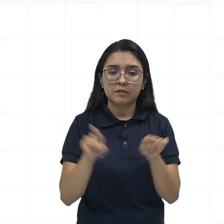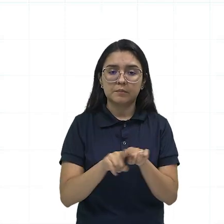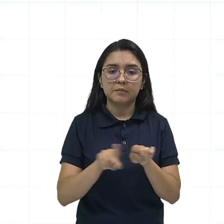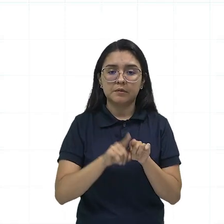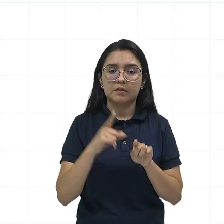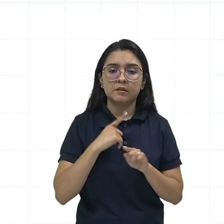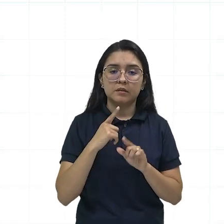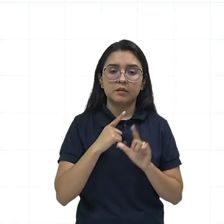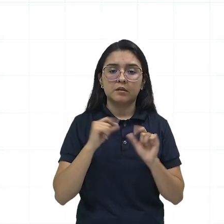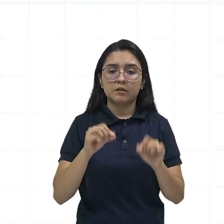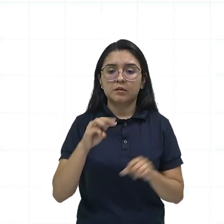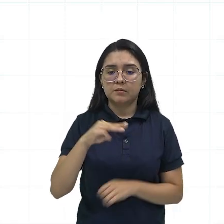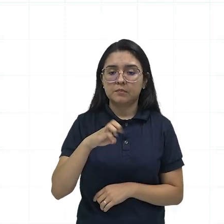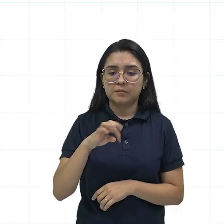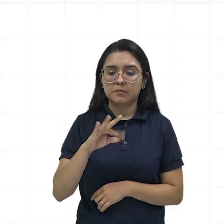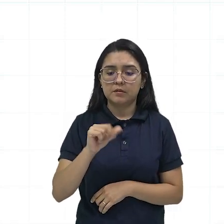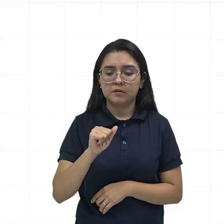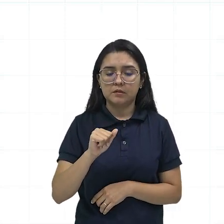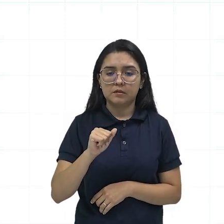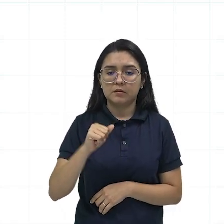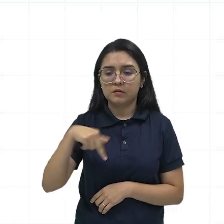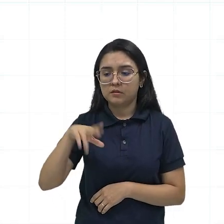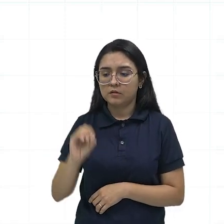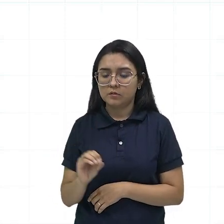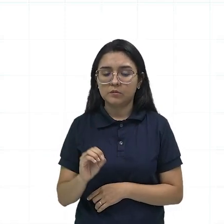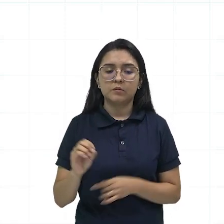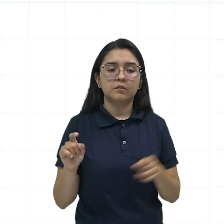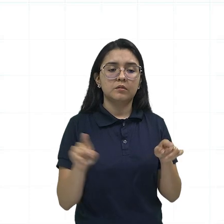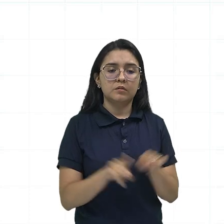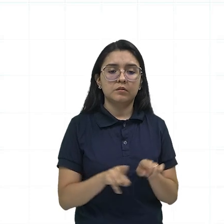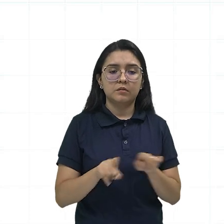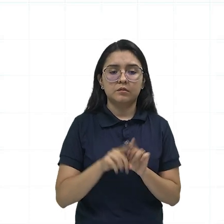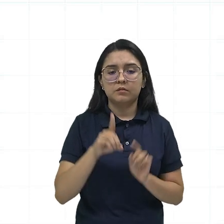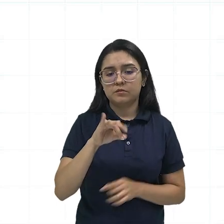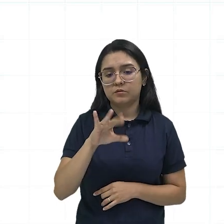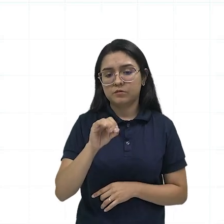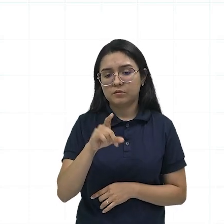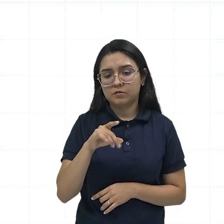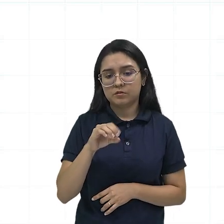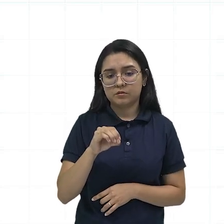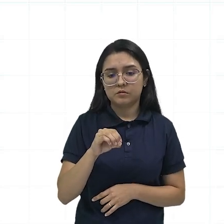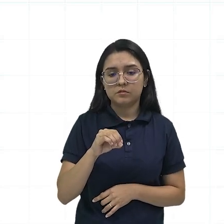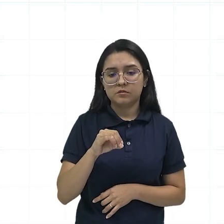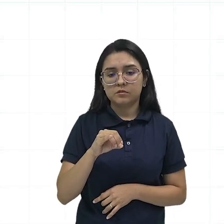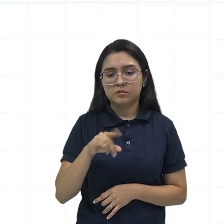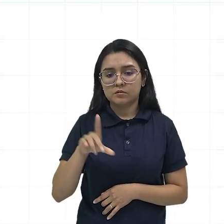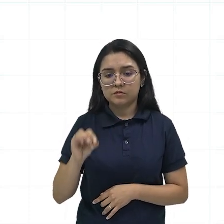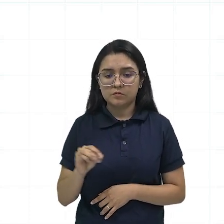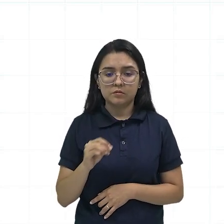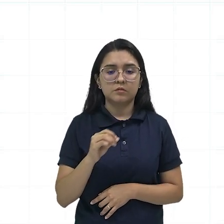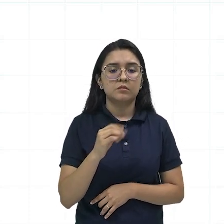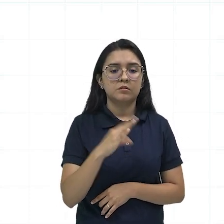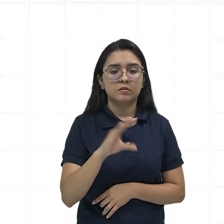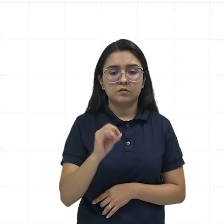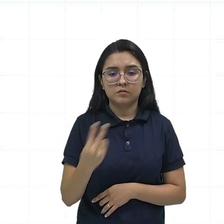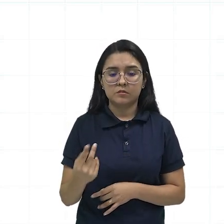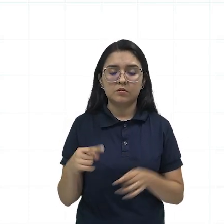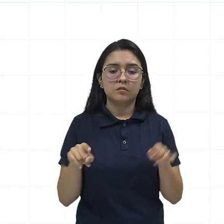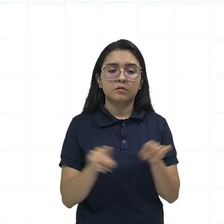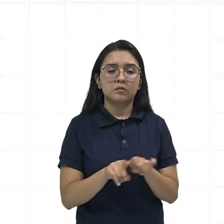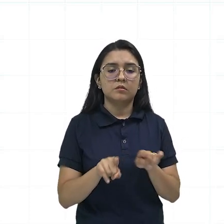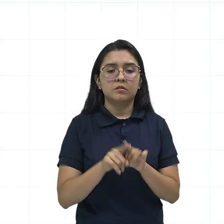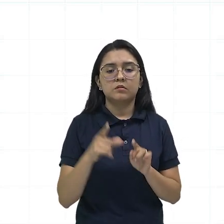composto por metano, que é CH4, dióxido de carbono, que é CO2, e